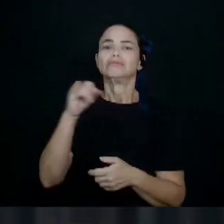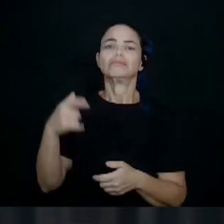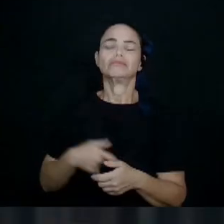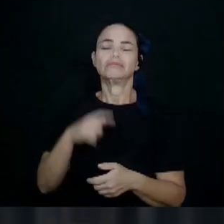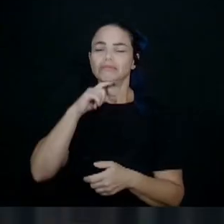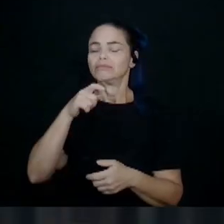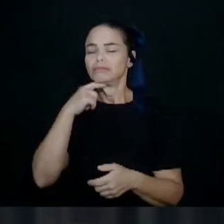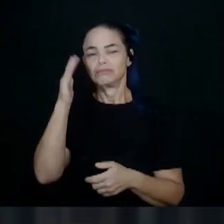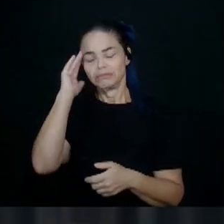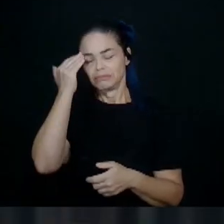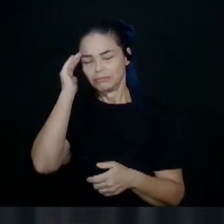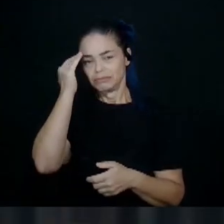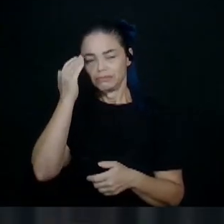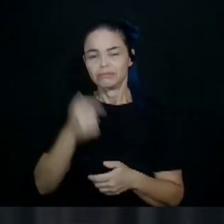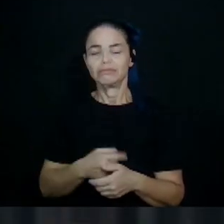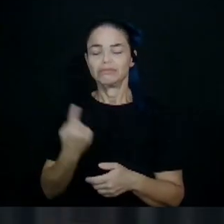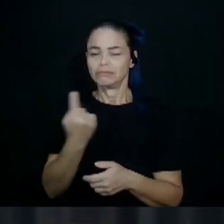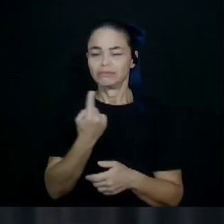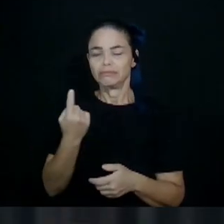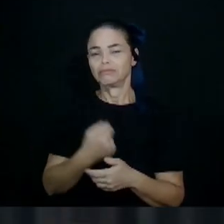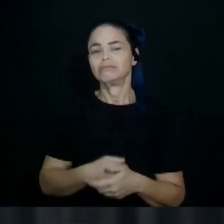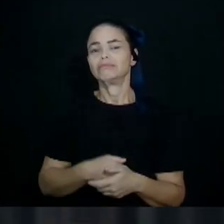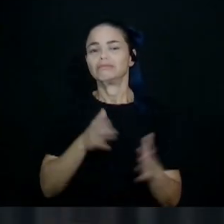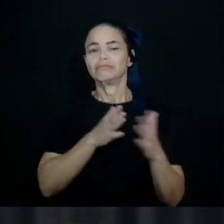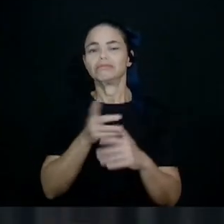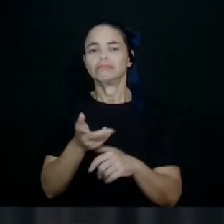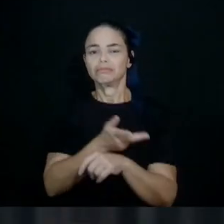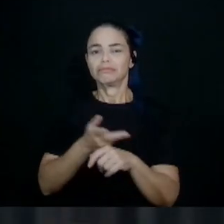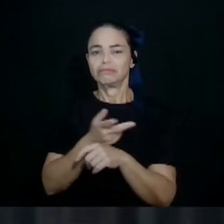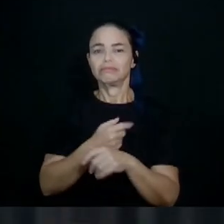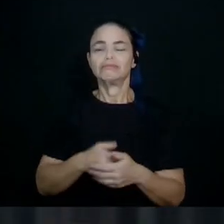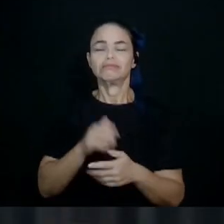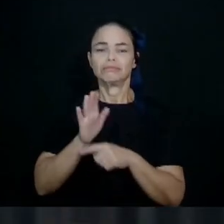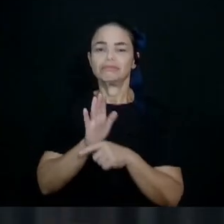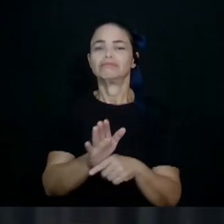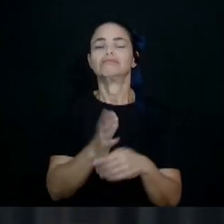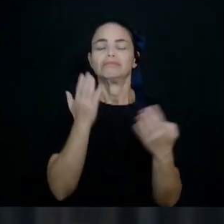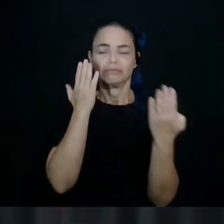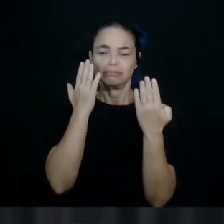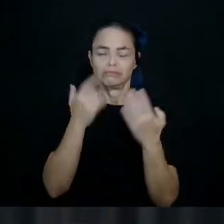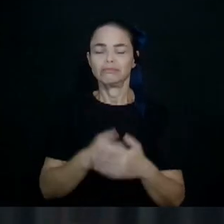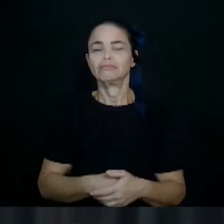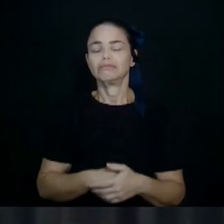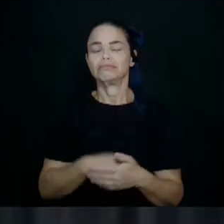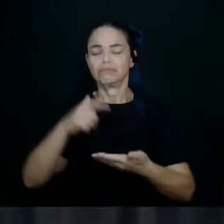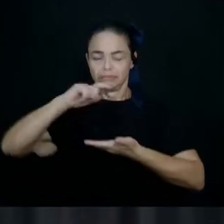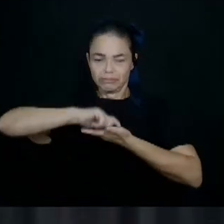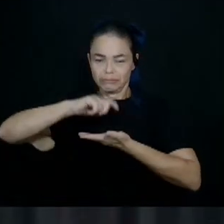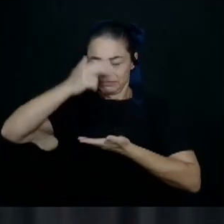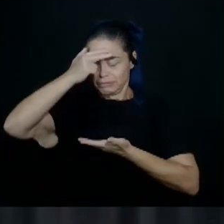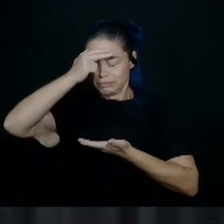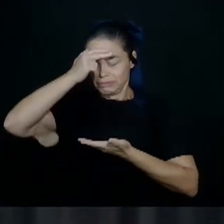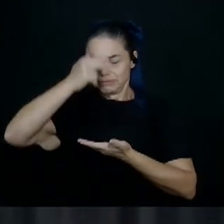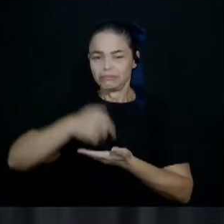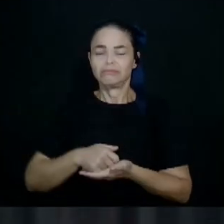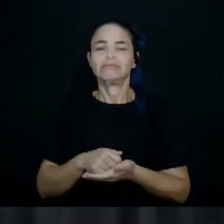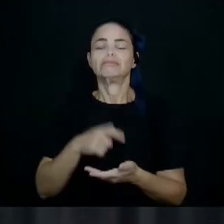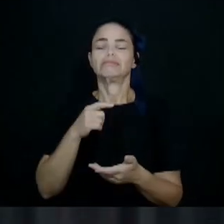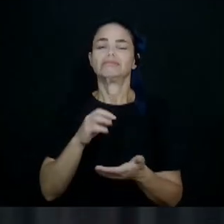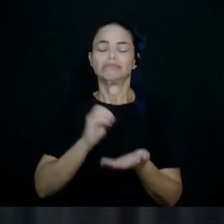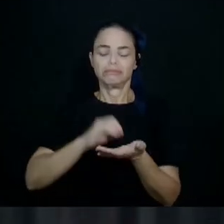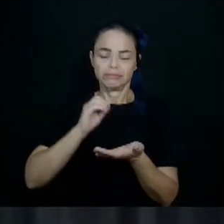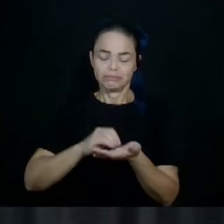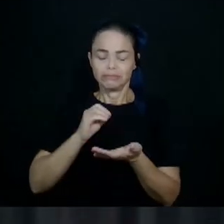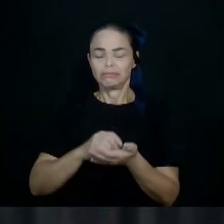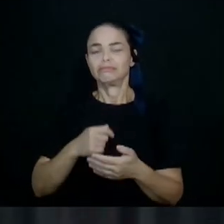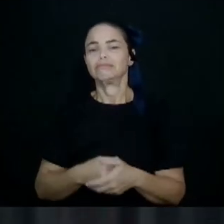entender isso sozinho, pode ser o momento de buscar, né, ajuda psicológica, psiquiátrica, porque pode ter alguma coisa ali que